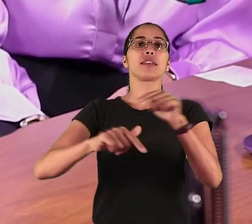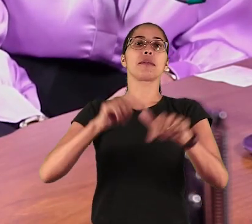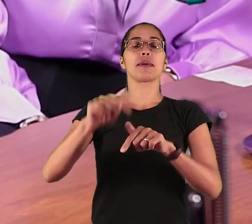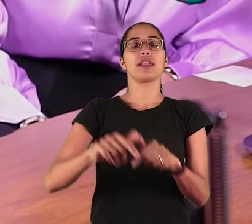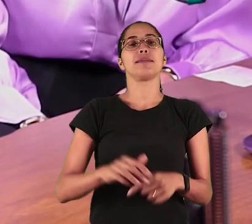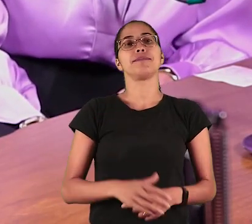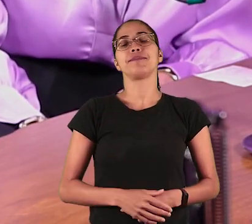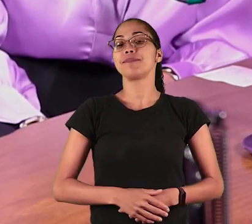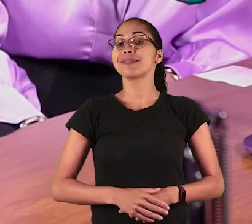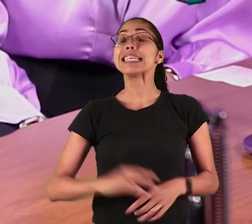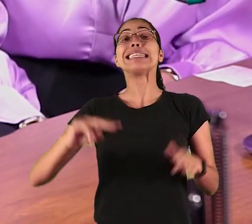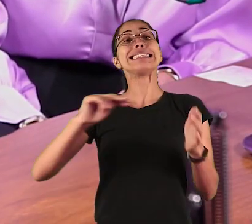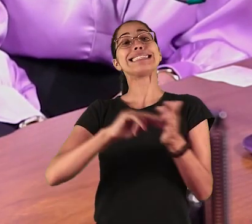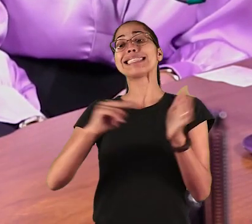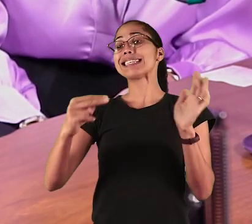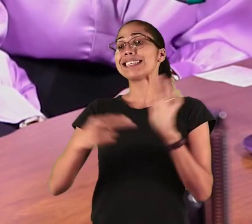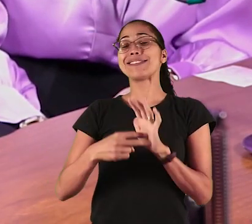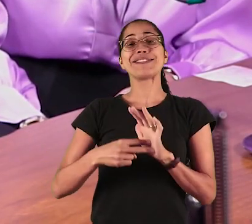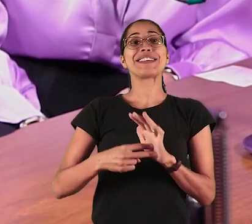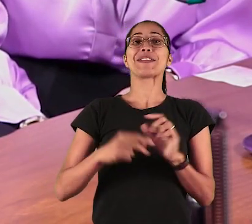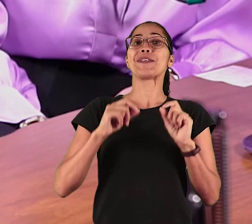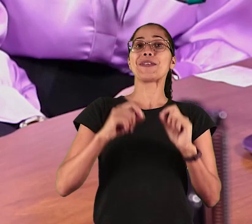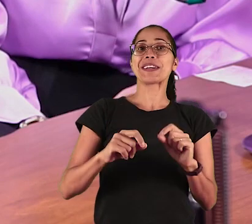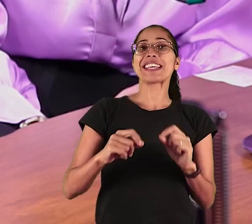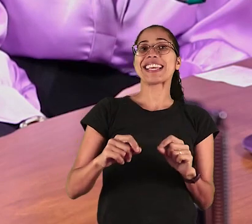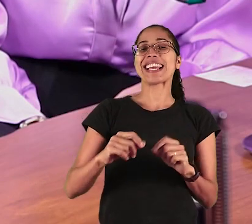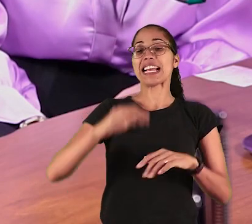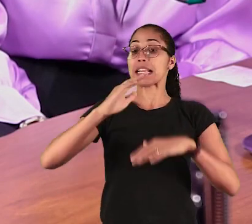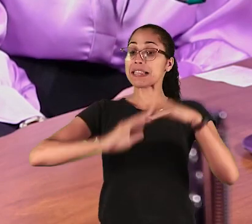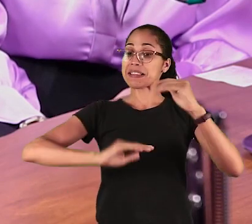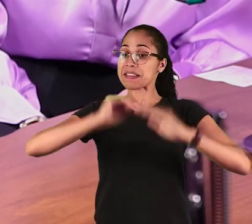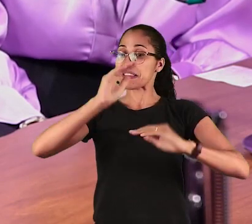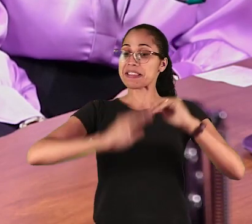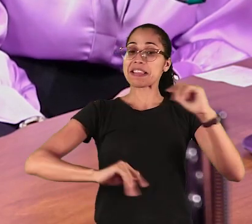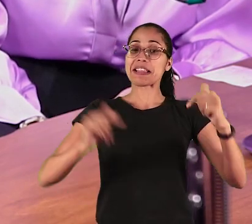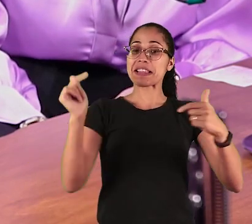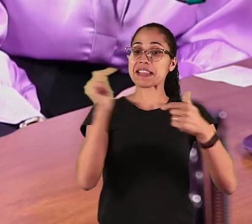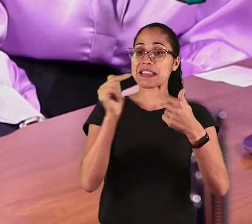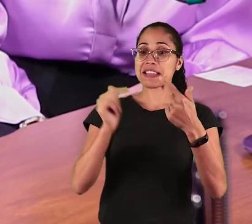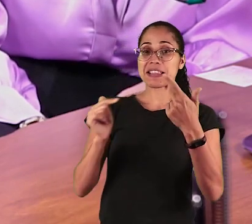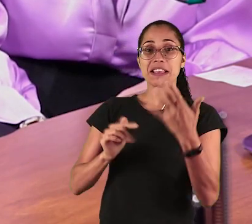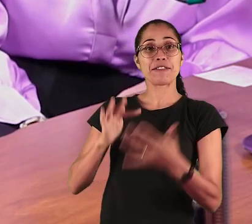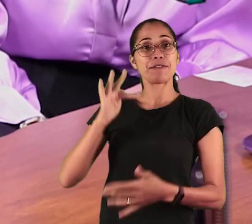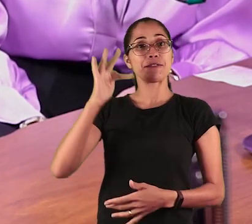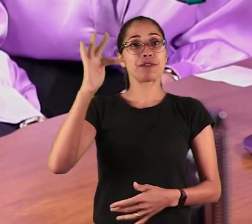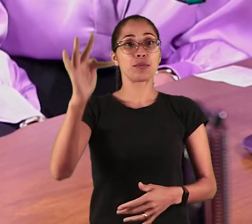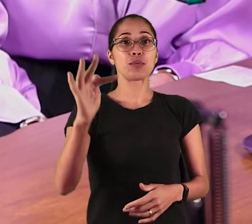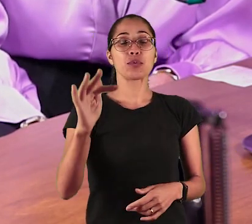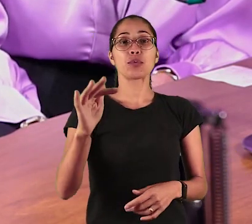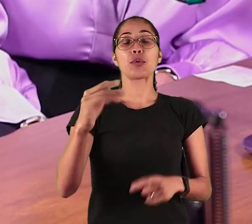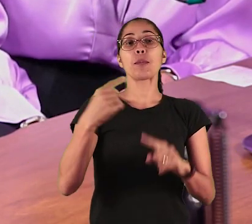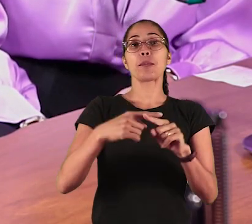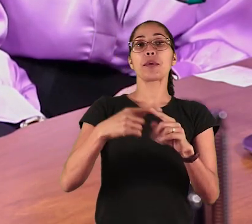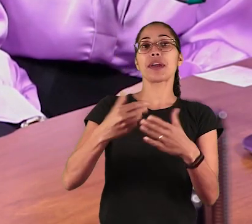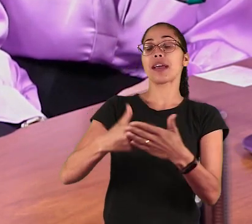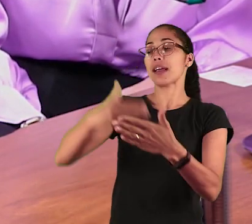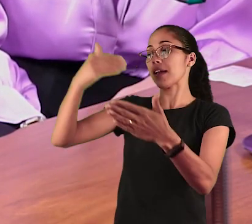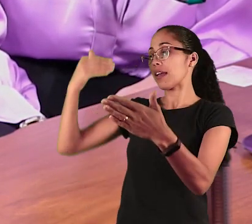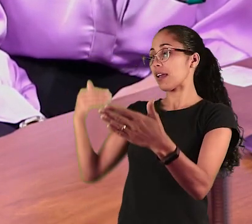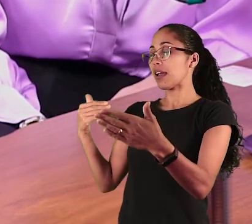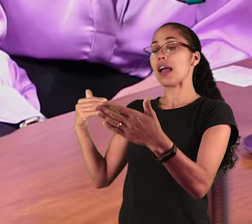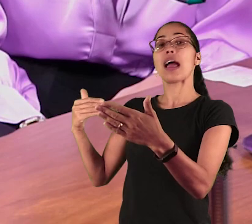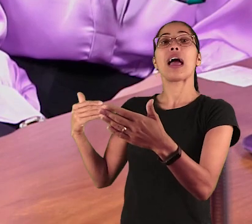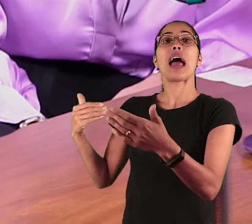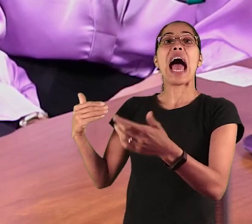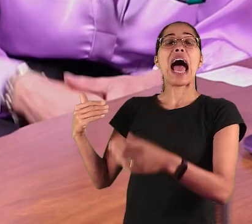relacionado com essa nova tendência quando a gente fala de competências e talentos do Futuro a gente viveu por muita geração em que os